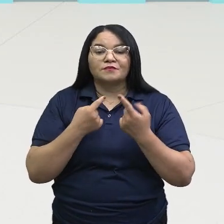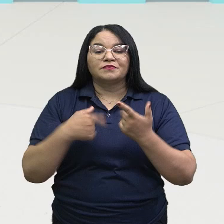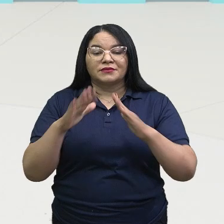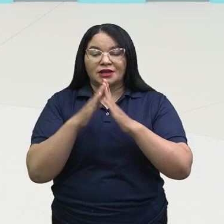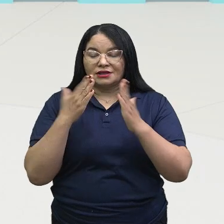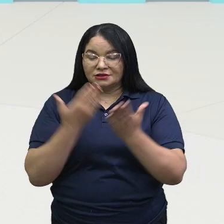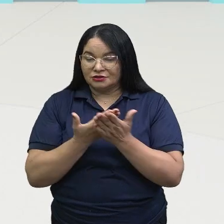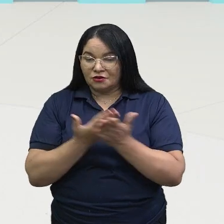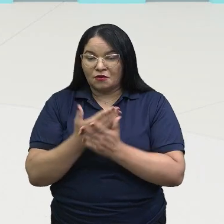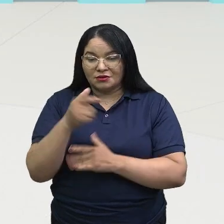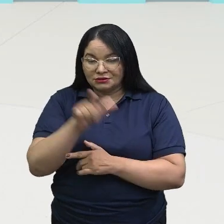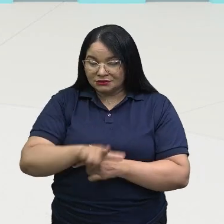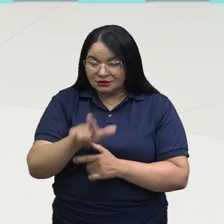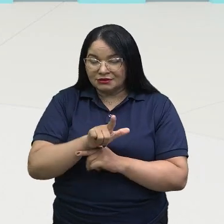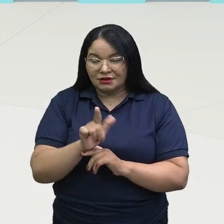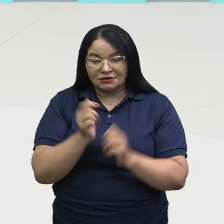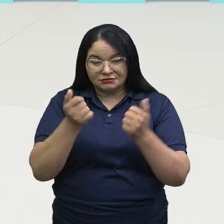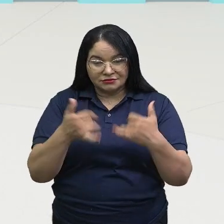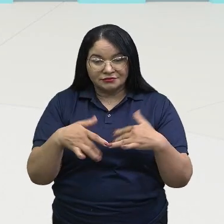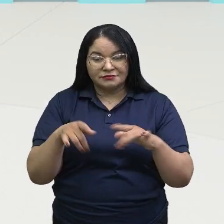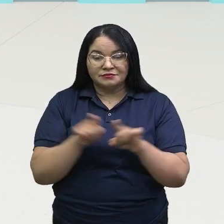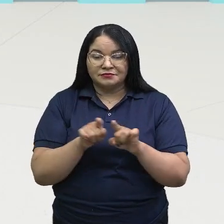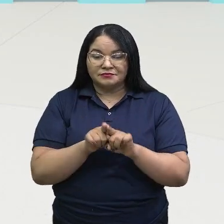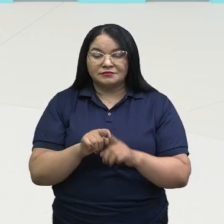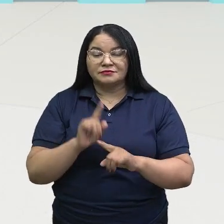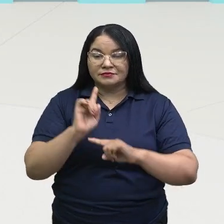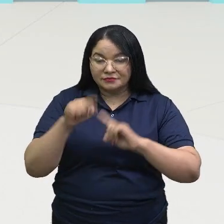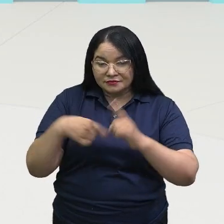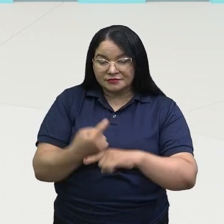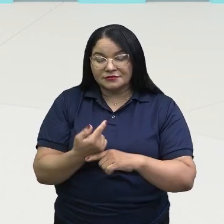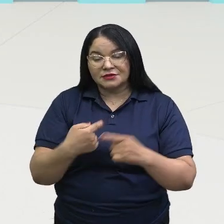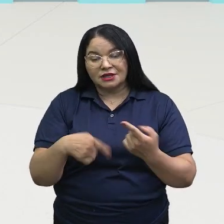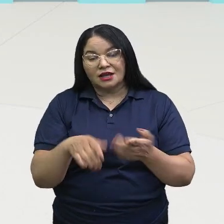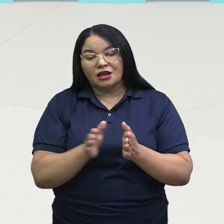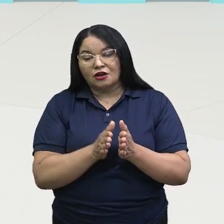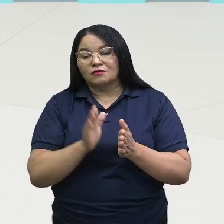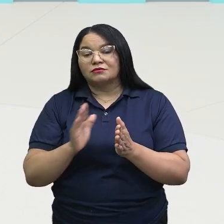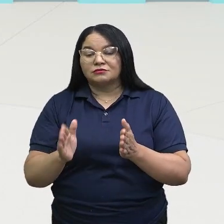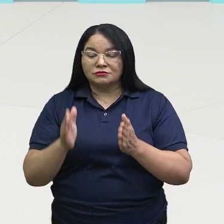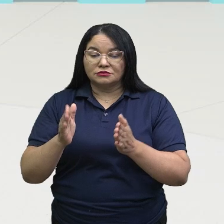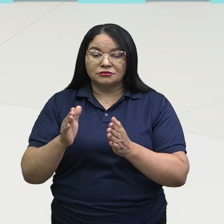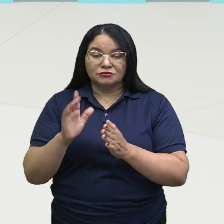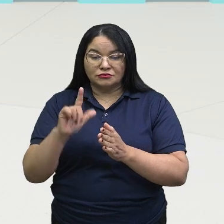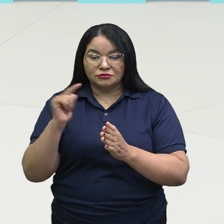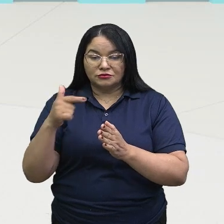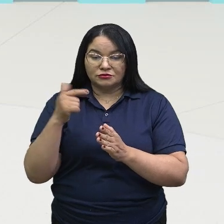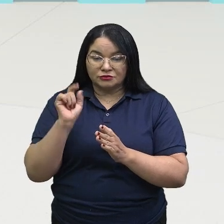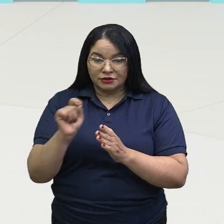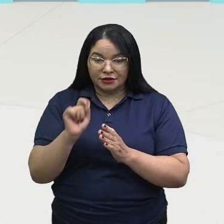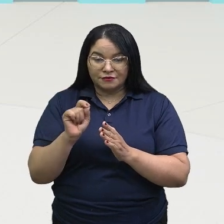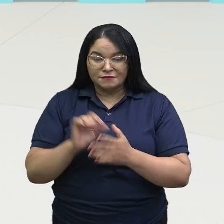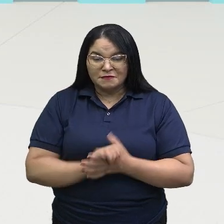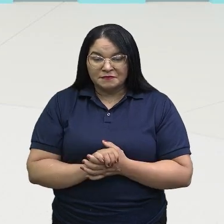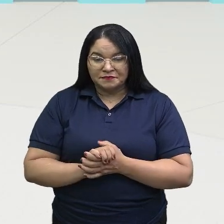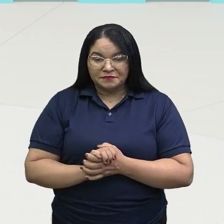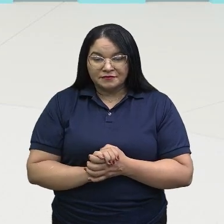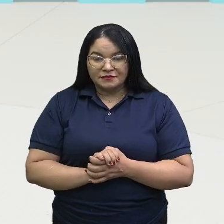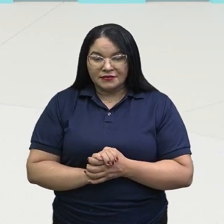tratar dessas questões, tá bom? Depois, mais lá na frente, nós vamos ter o arcadismo, não é? Que fica ali no período entre